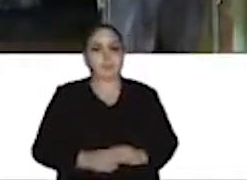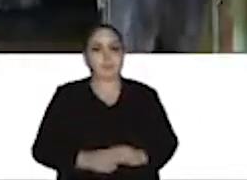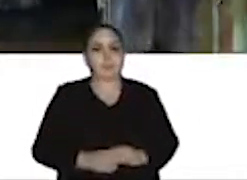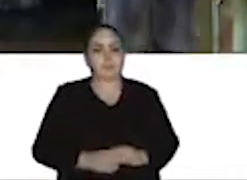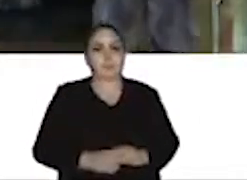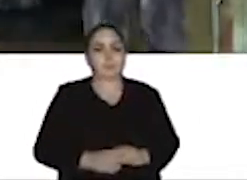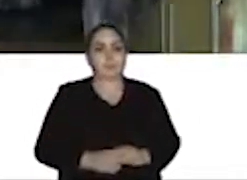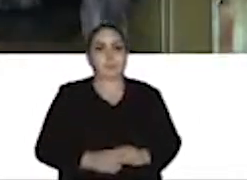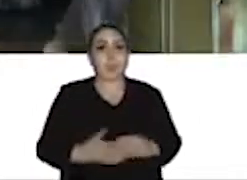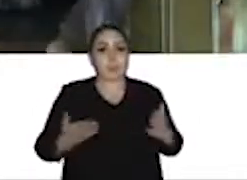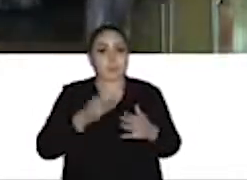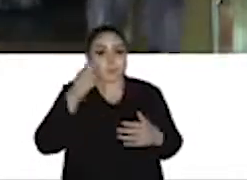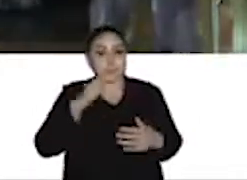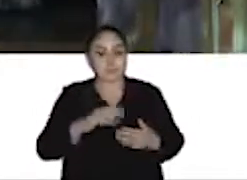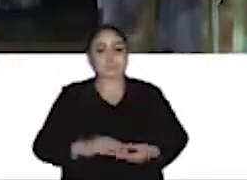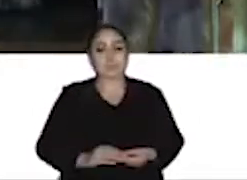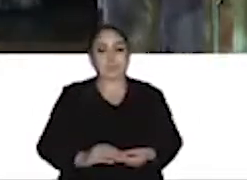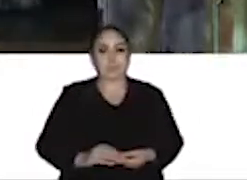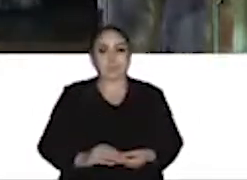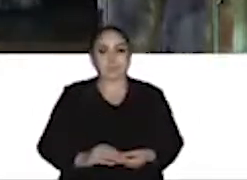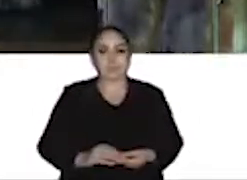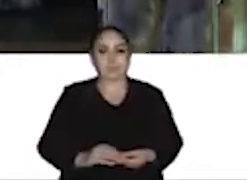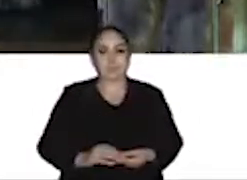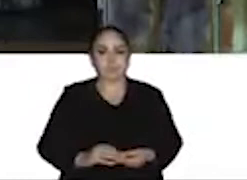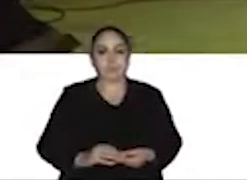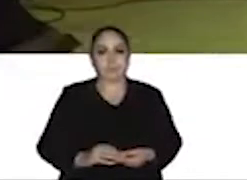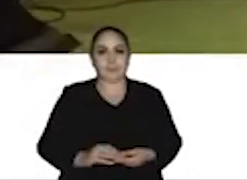Hueso en la taba, señores.